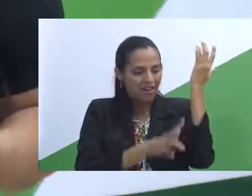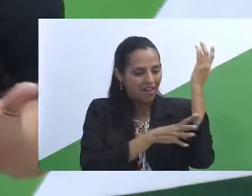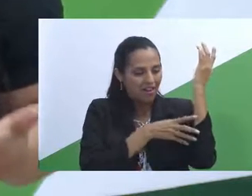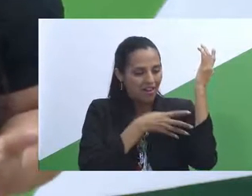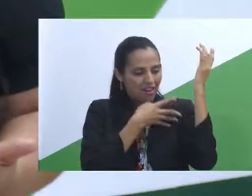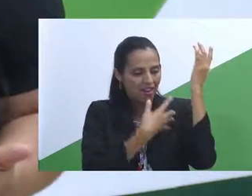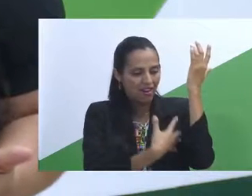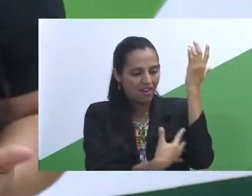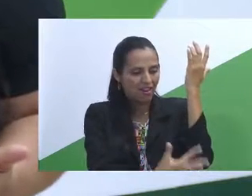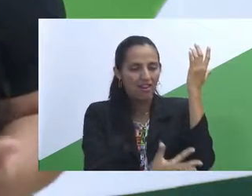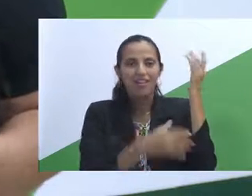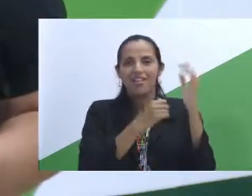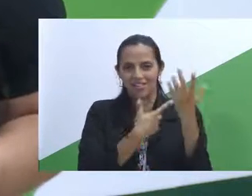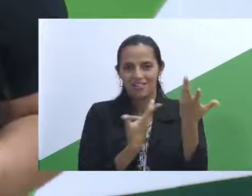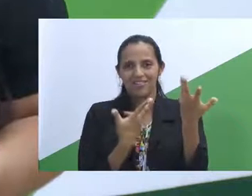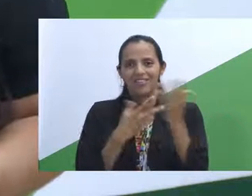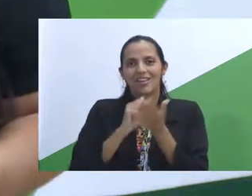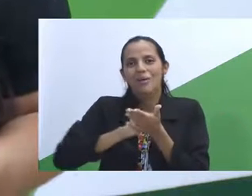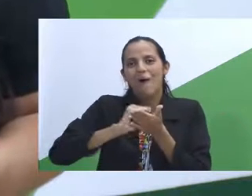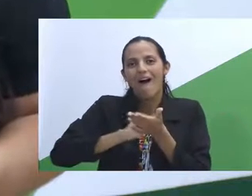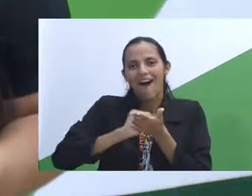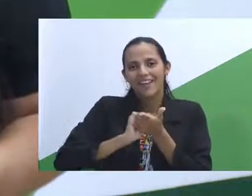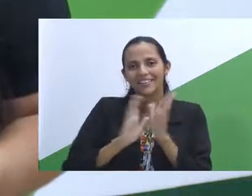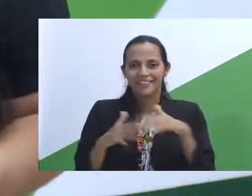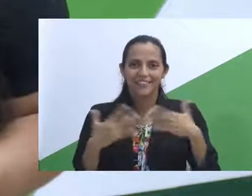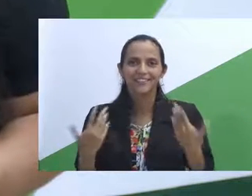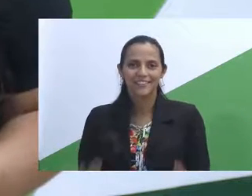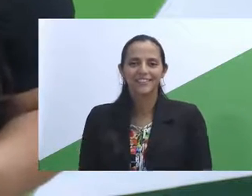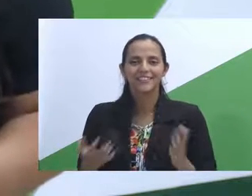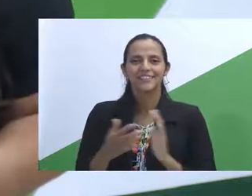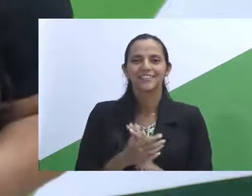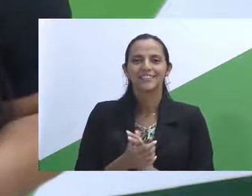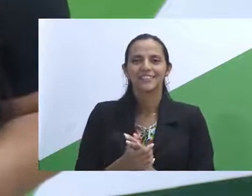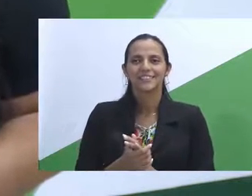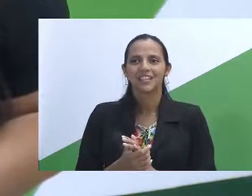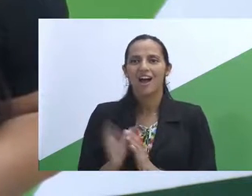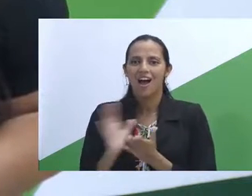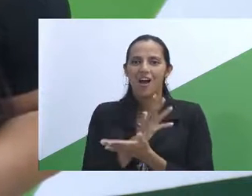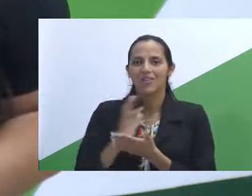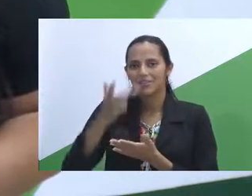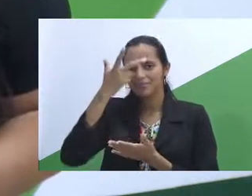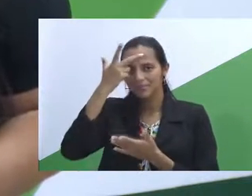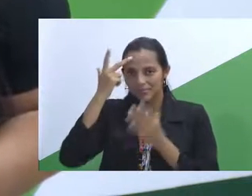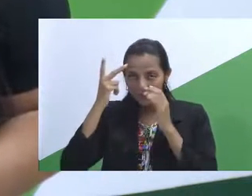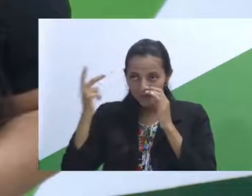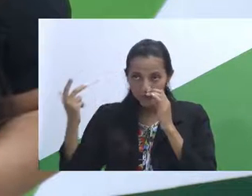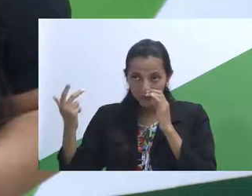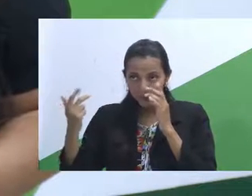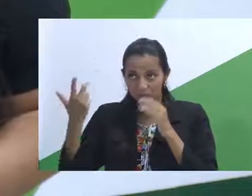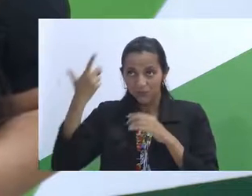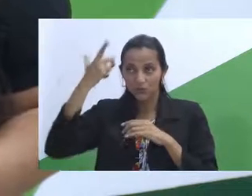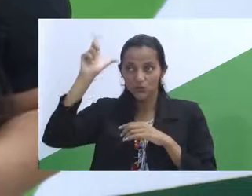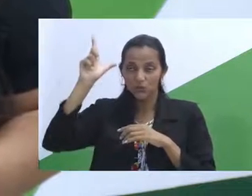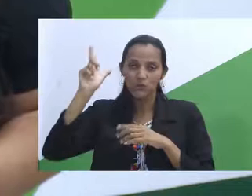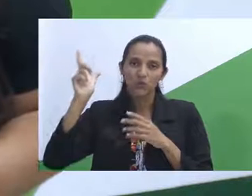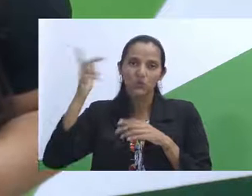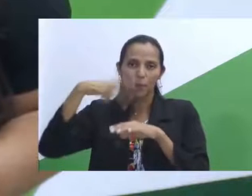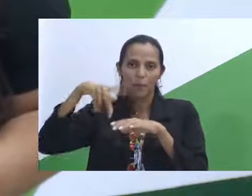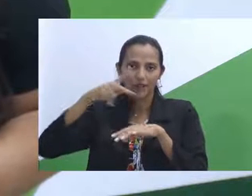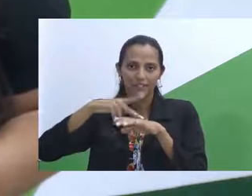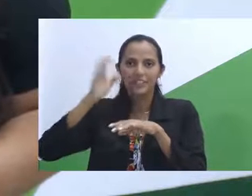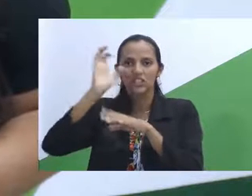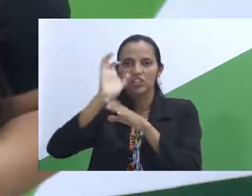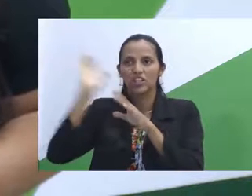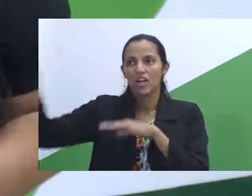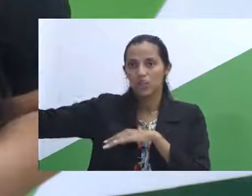vem quase como escravizado, muito, vão, muitos vão ficar, então, nessa região do Acre, né? Então, olha só. E aí, a gente